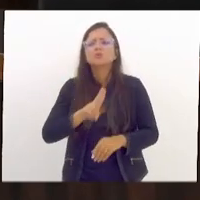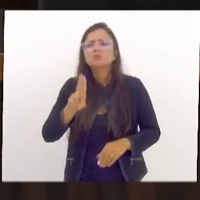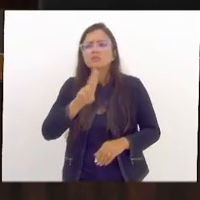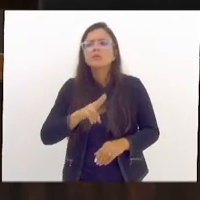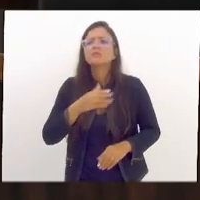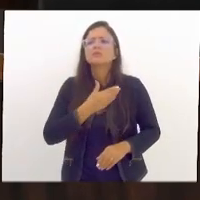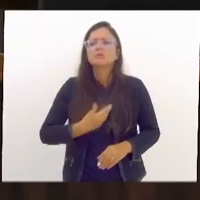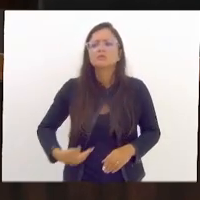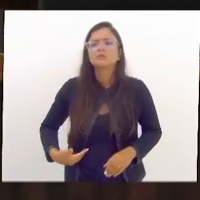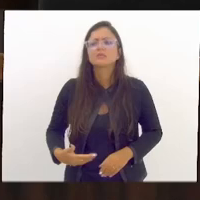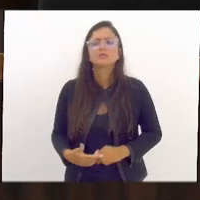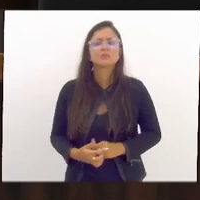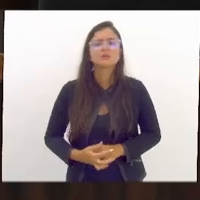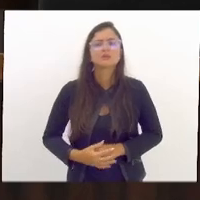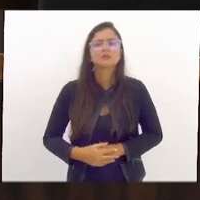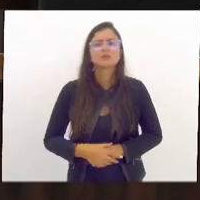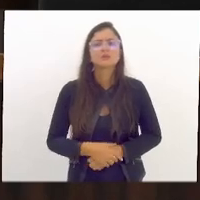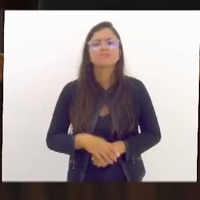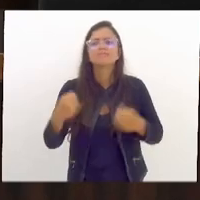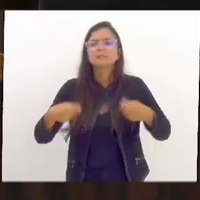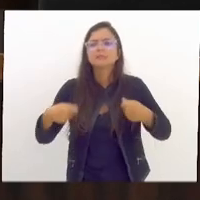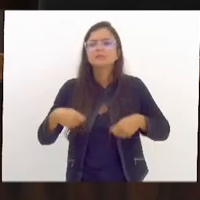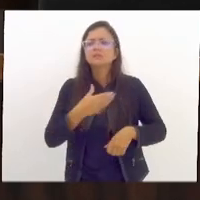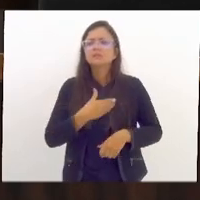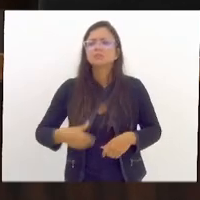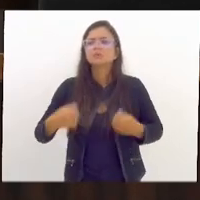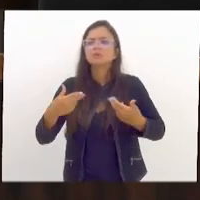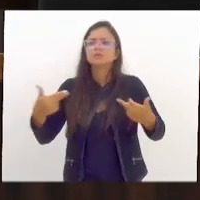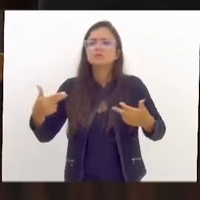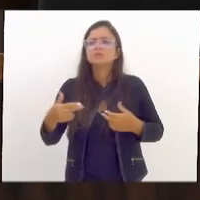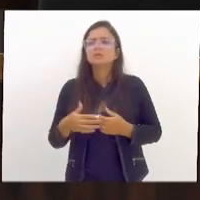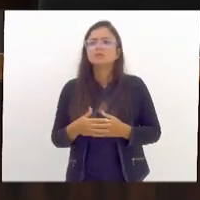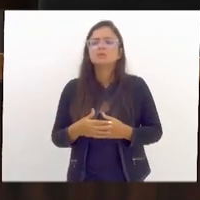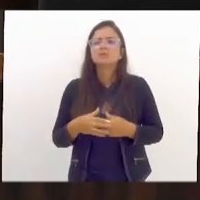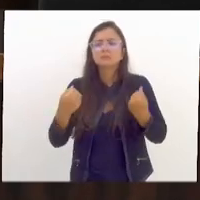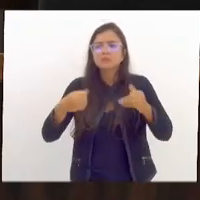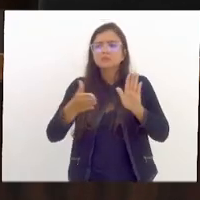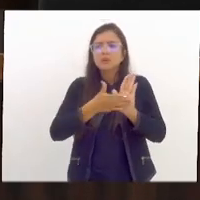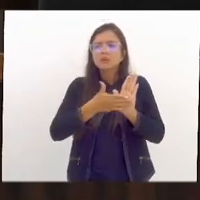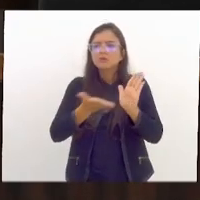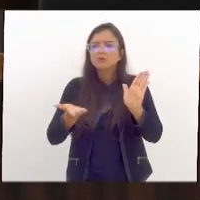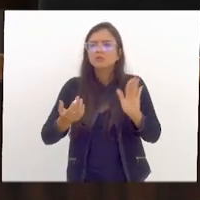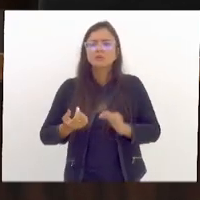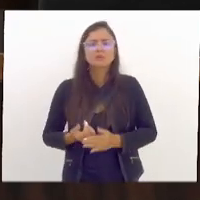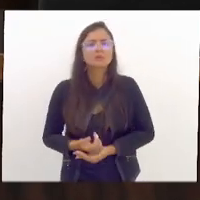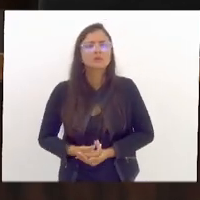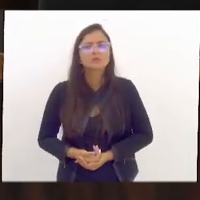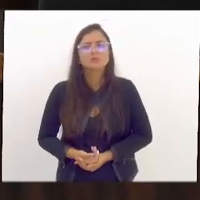estão parados e a gente pede que possa ser colocado em pauta.